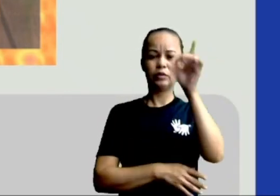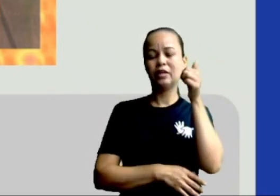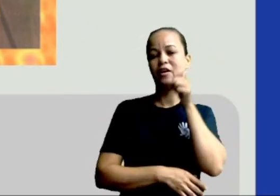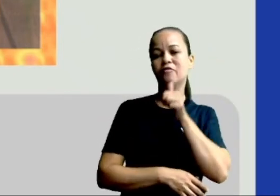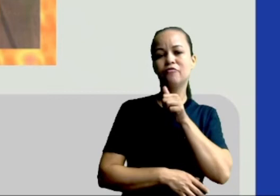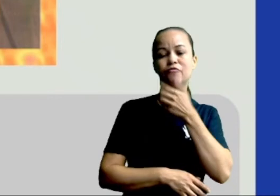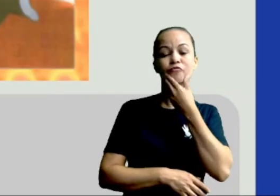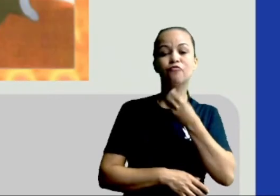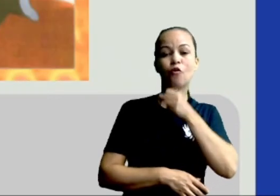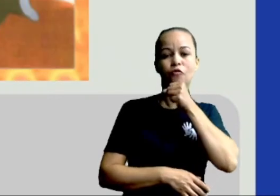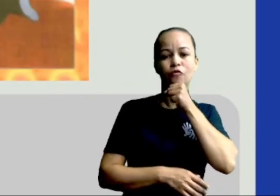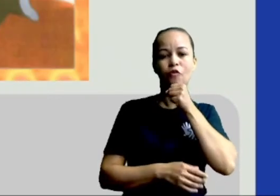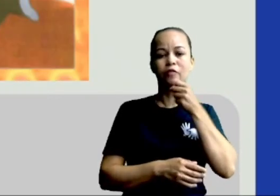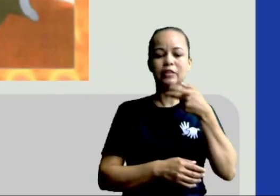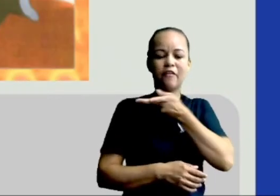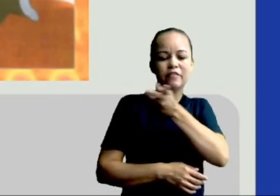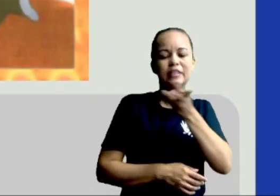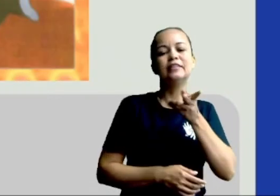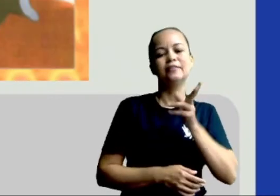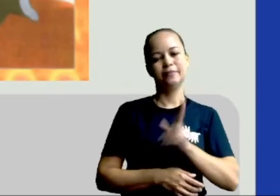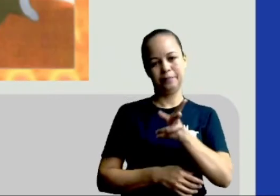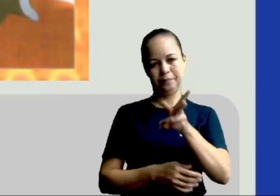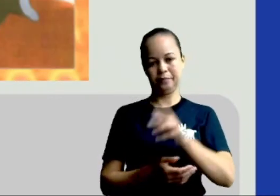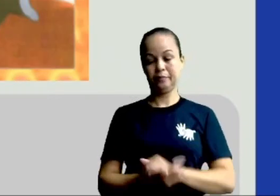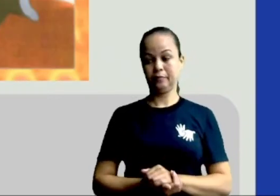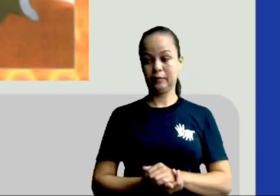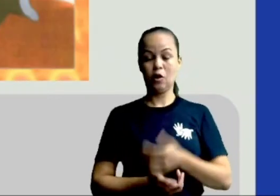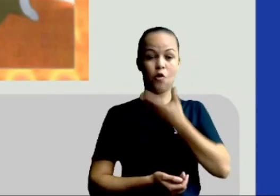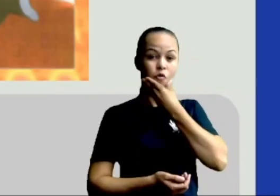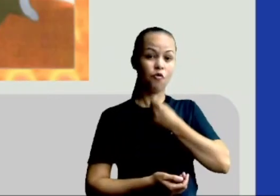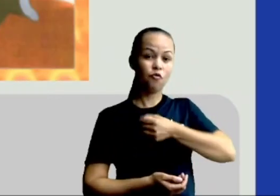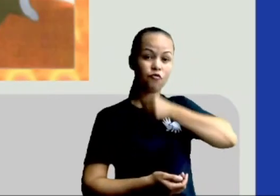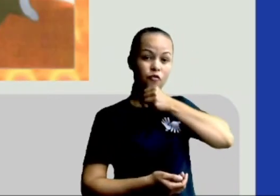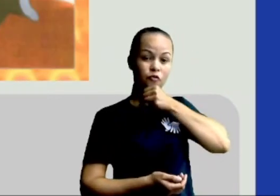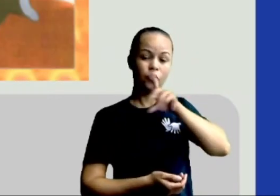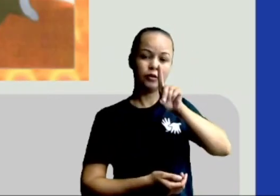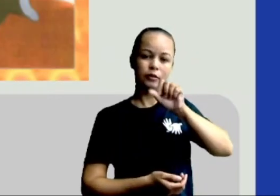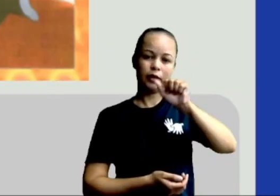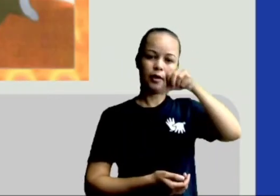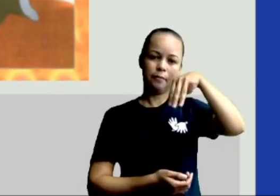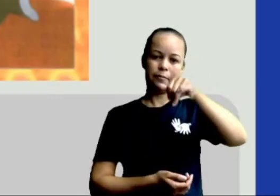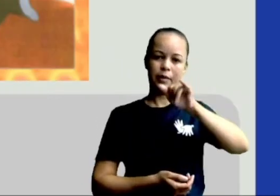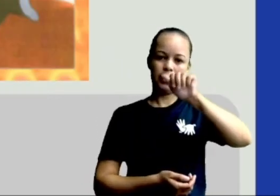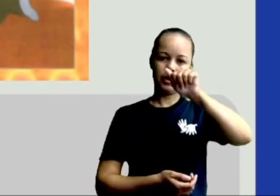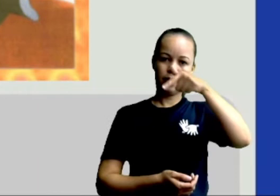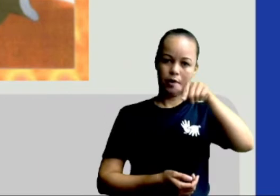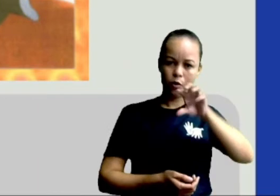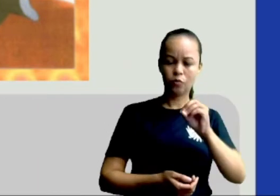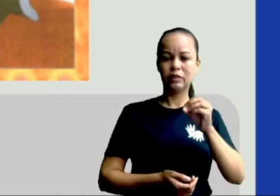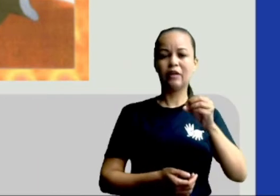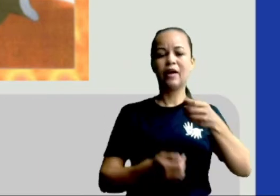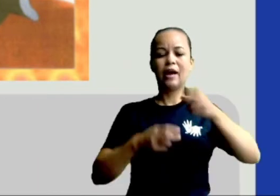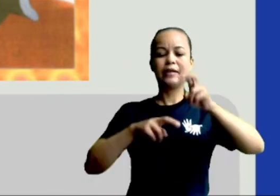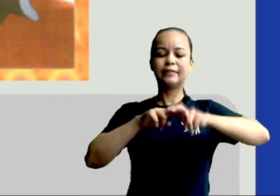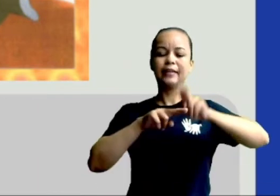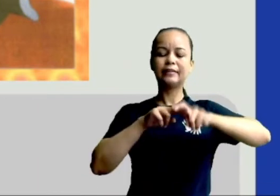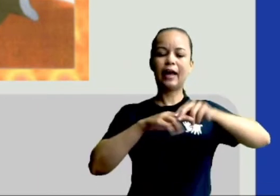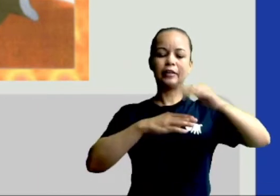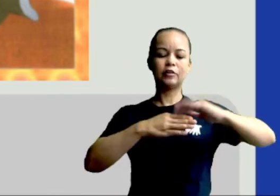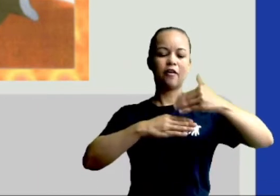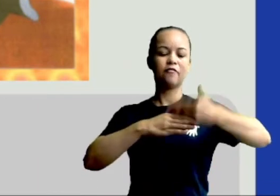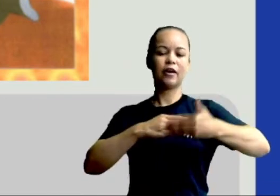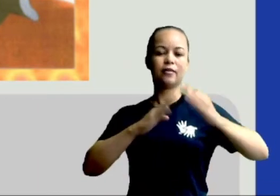visita de sempre. Vovô Damião já estava sentado no banquinho na frente de casa, com seu chapéu